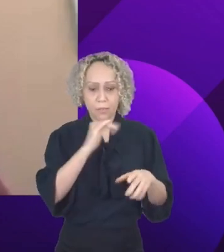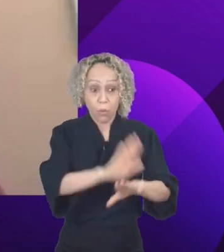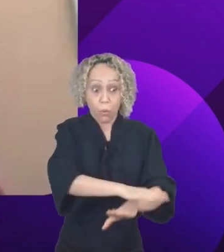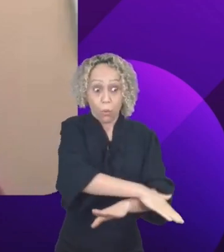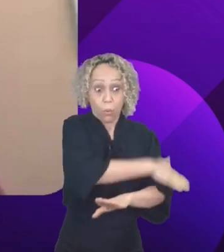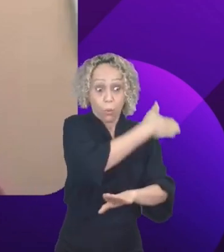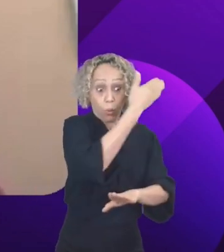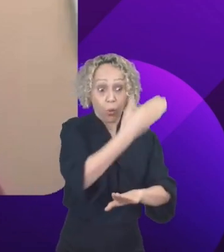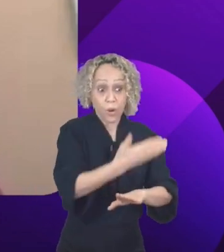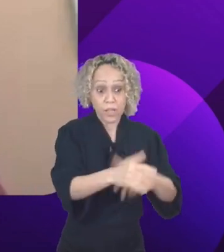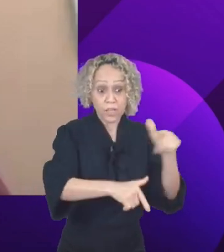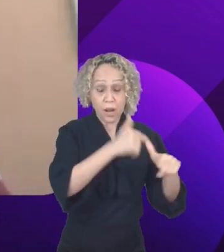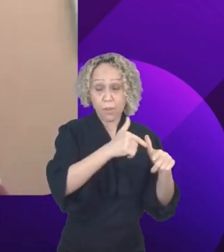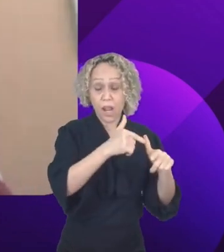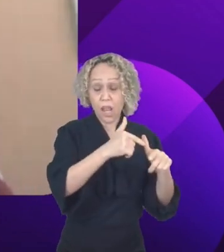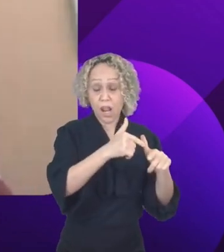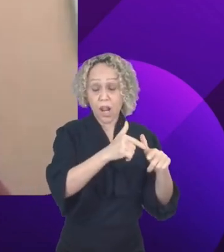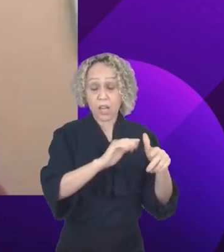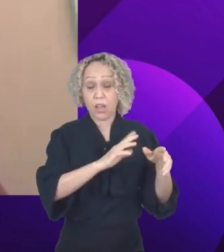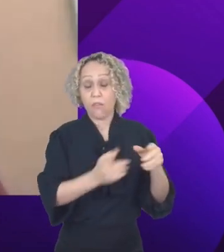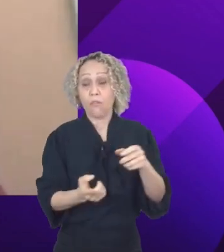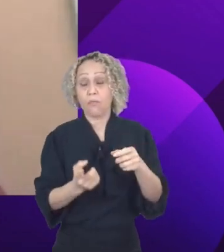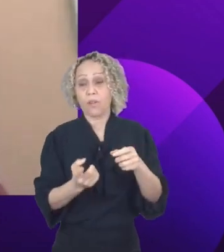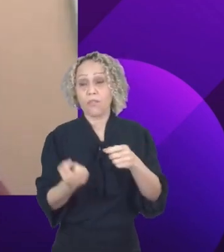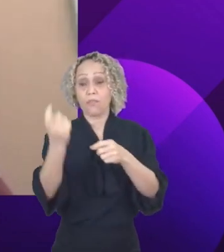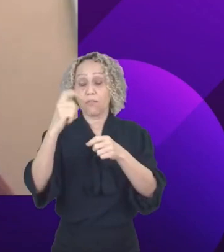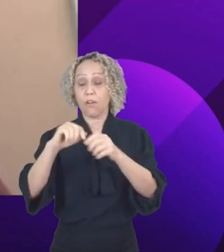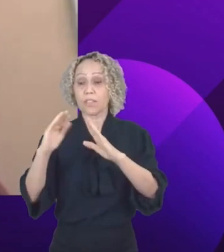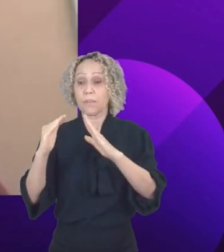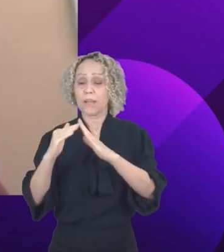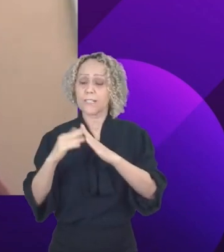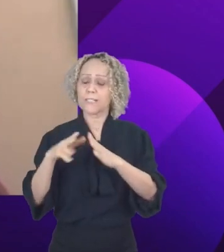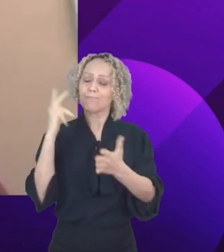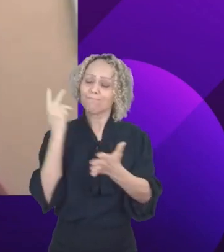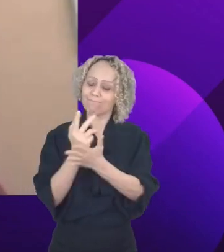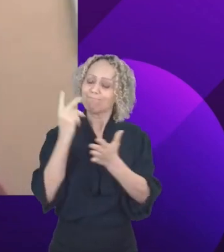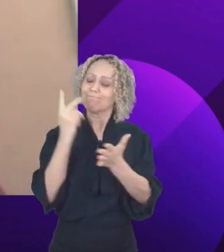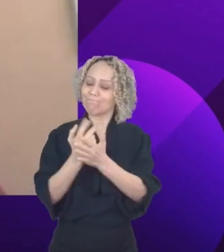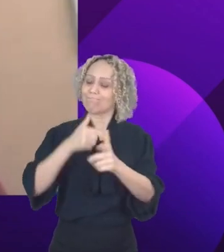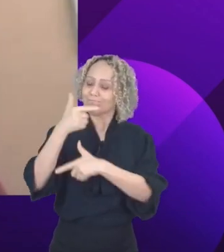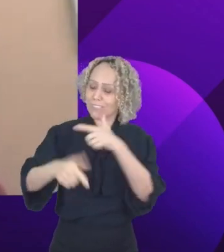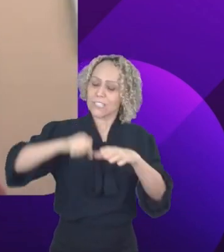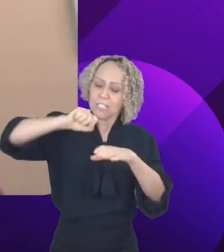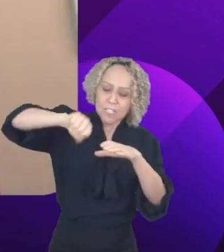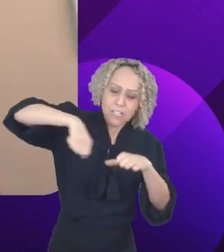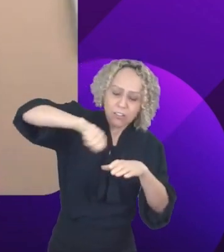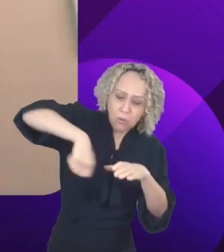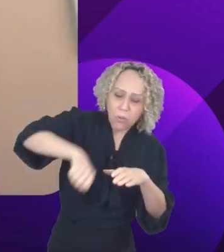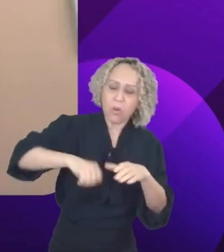principalmente em relação ao trabalho do lar, essas mulheres muitas vezes têm